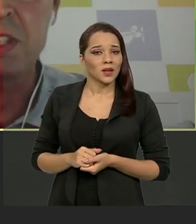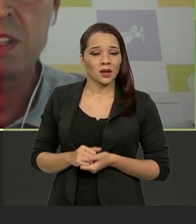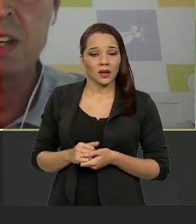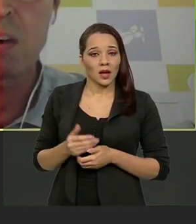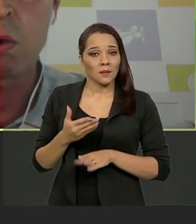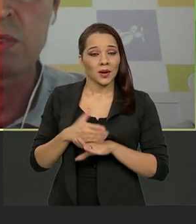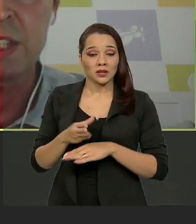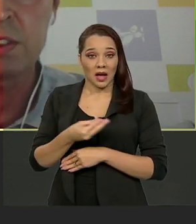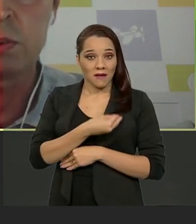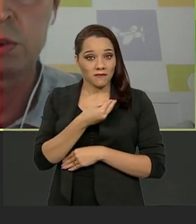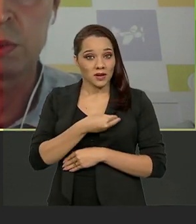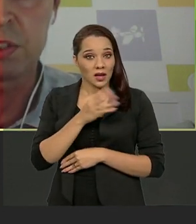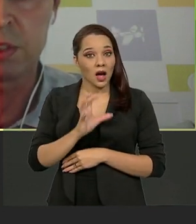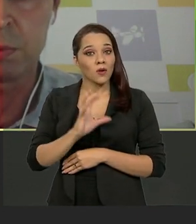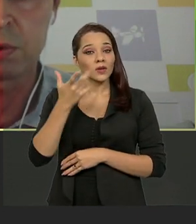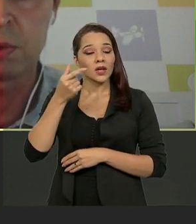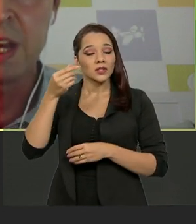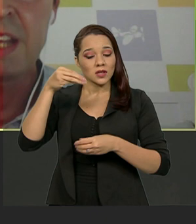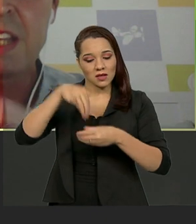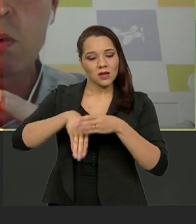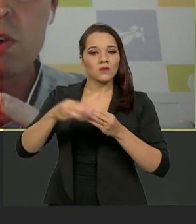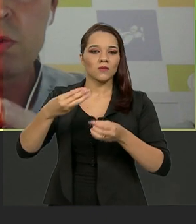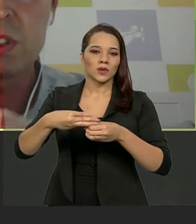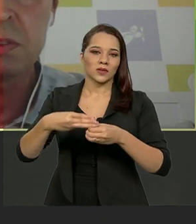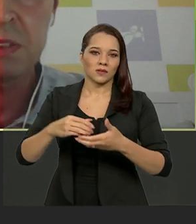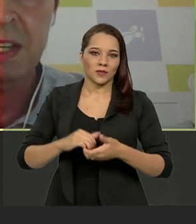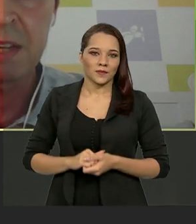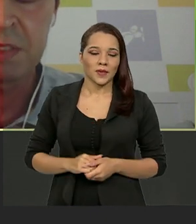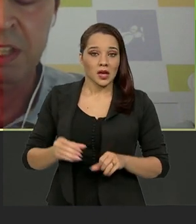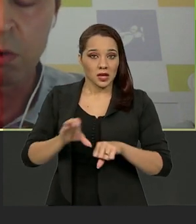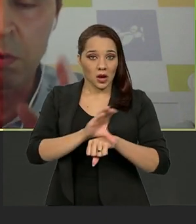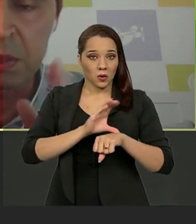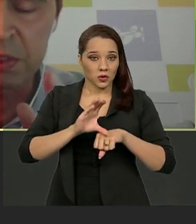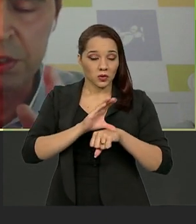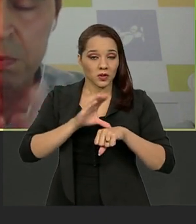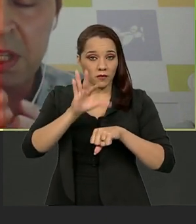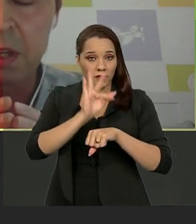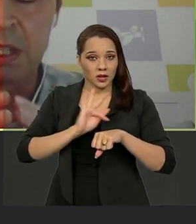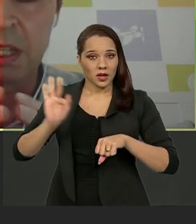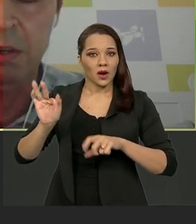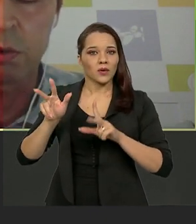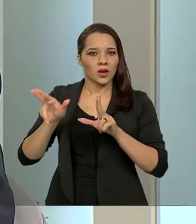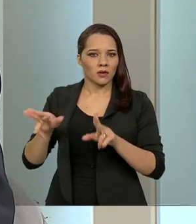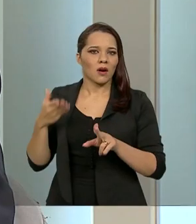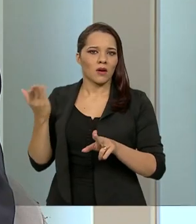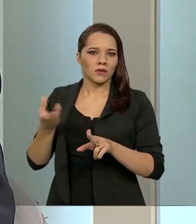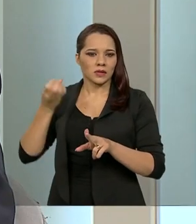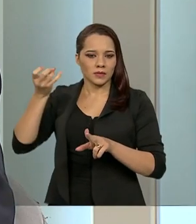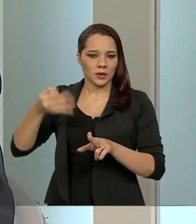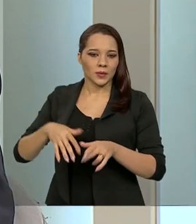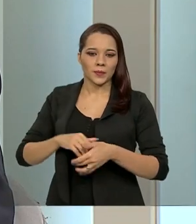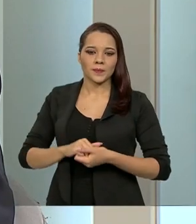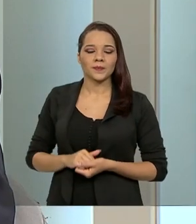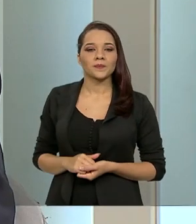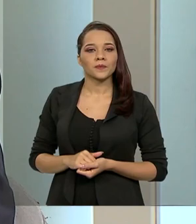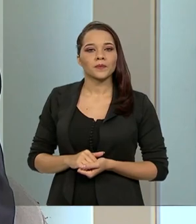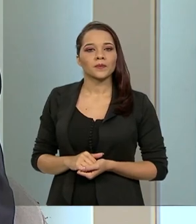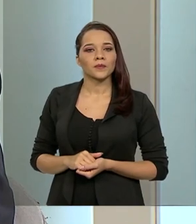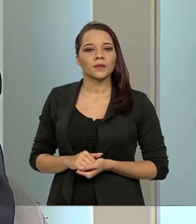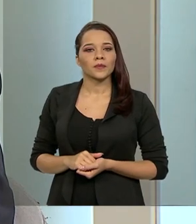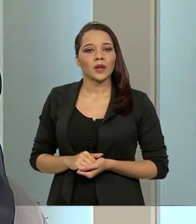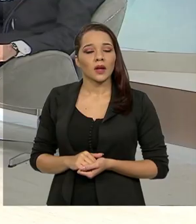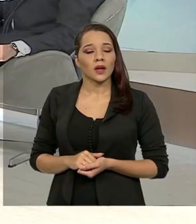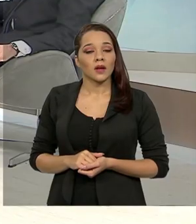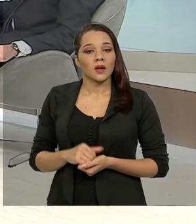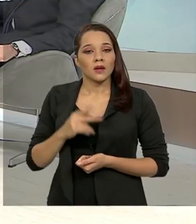a vida acontece nos municípios. E a Constituição Federal, como o presidente bem Haroldo colocou, preceitua